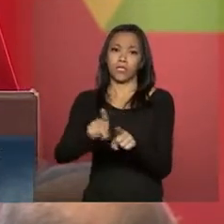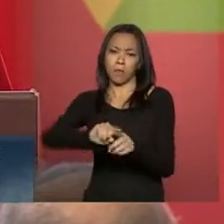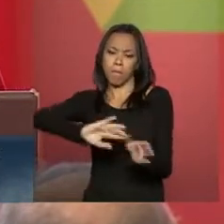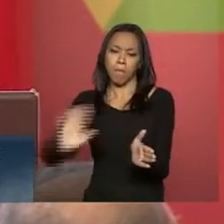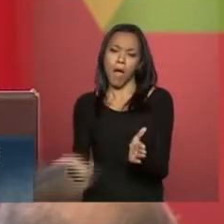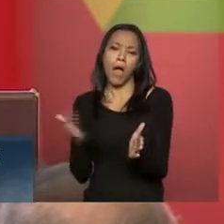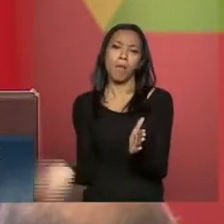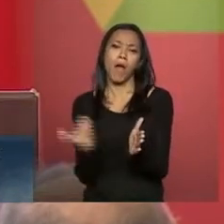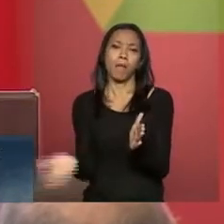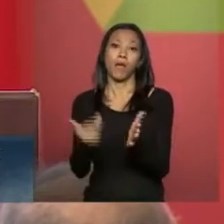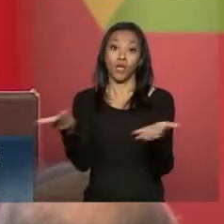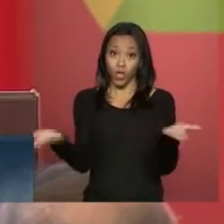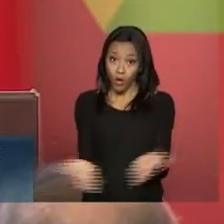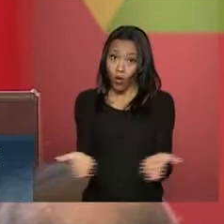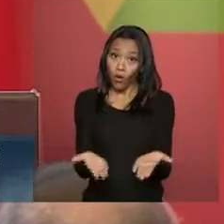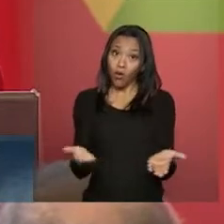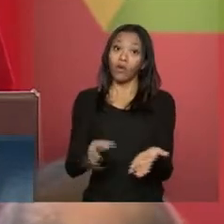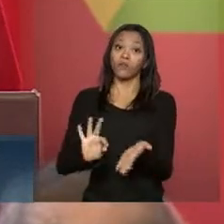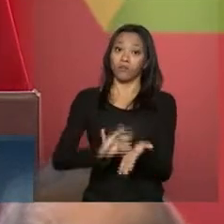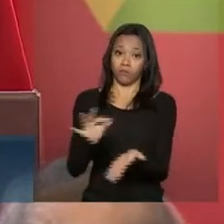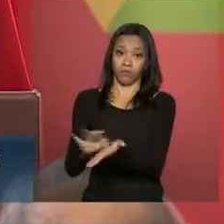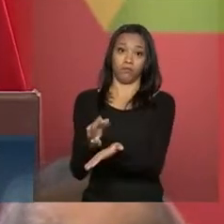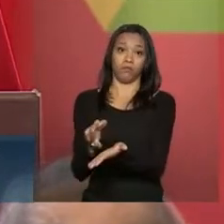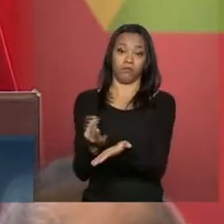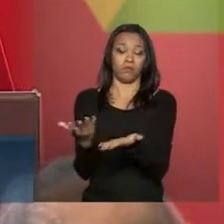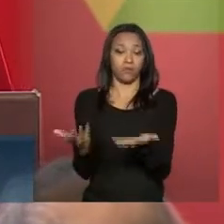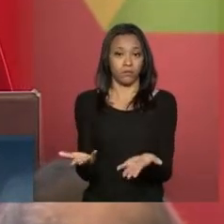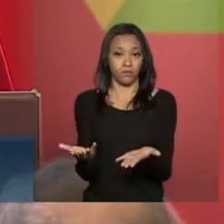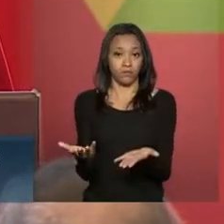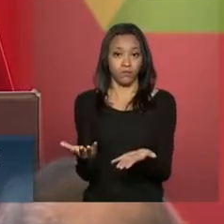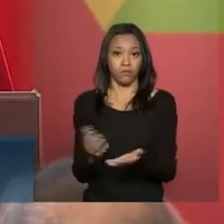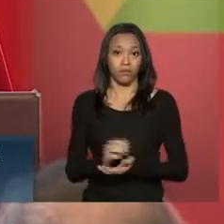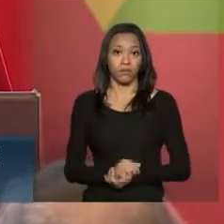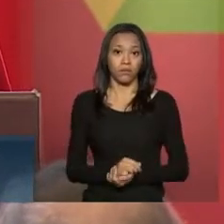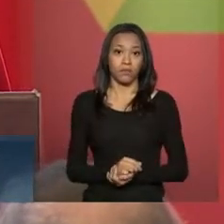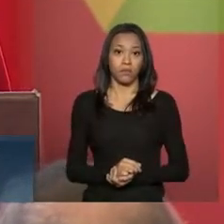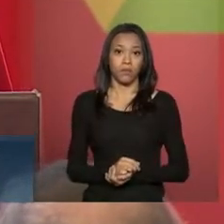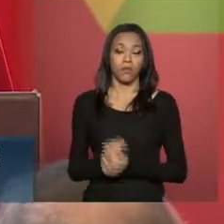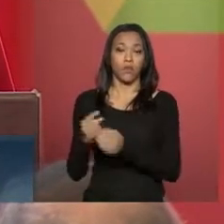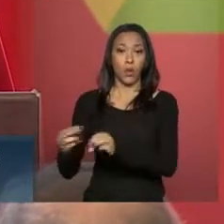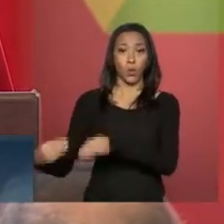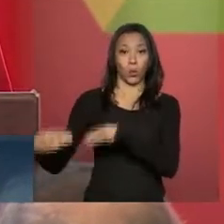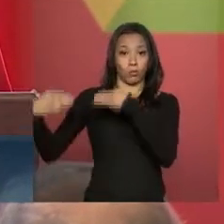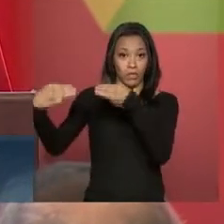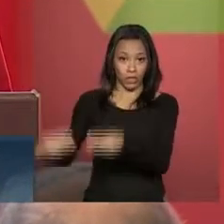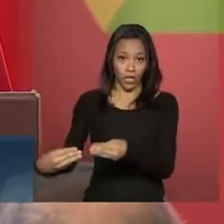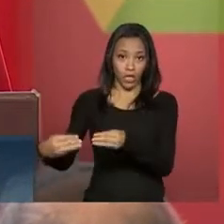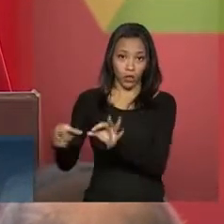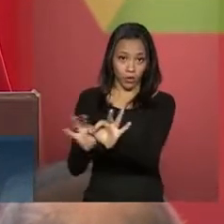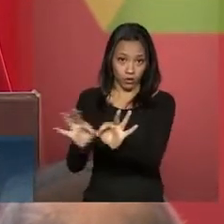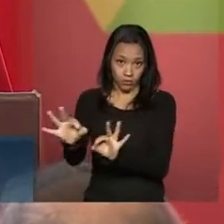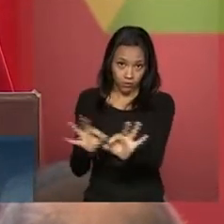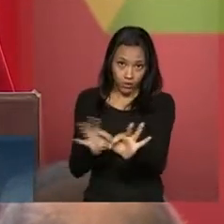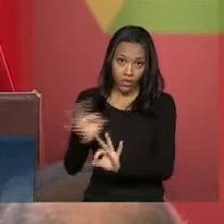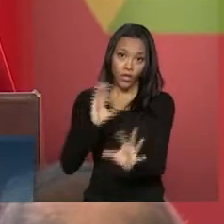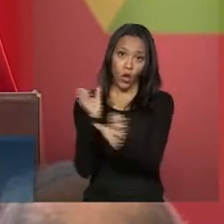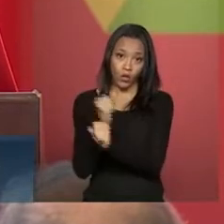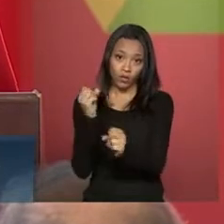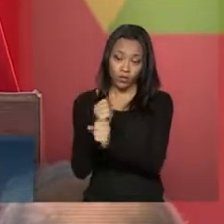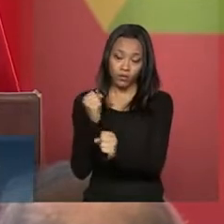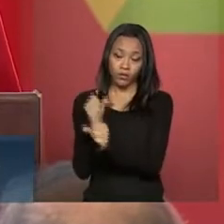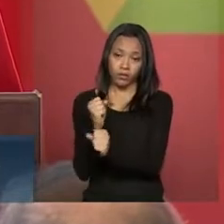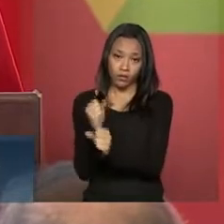que hoje foi assinado entre o Ministério de Planejamento, Orçamento e